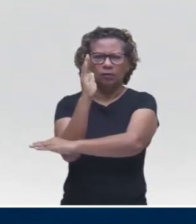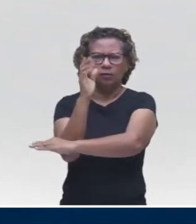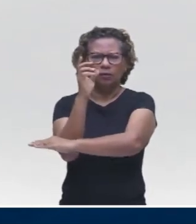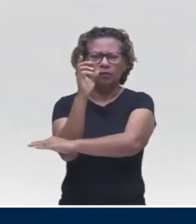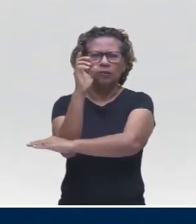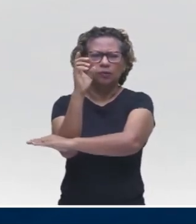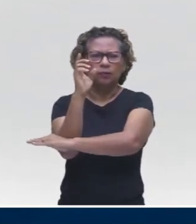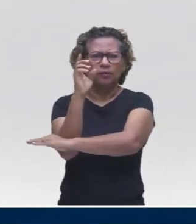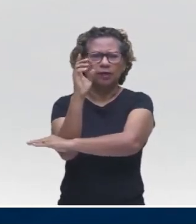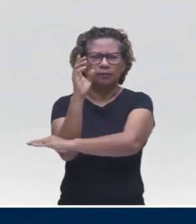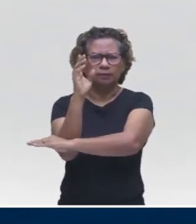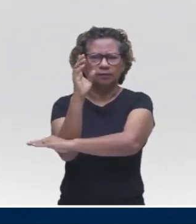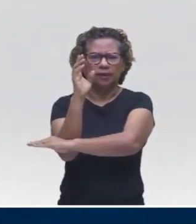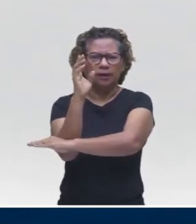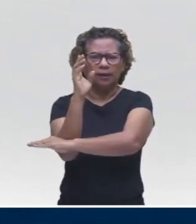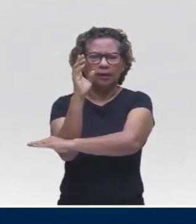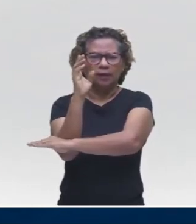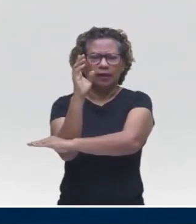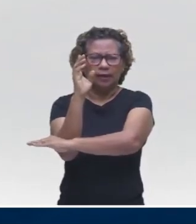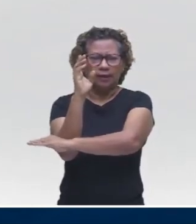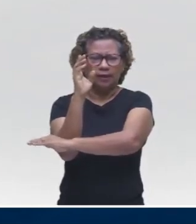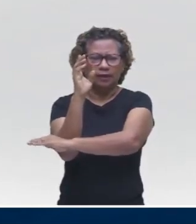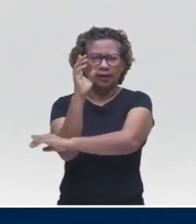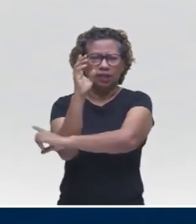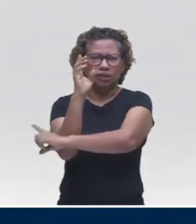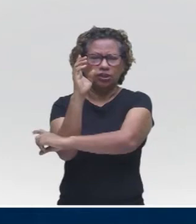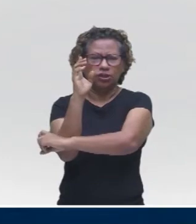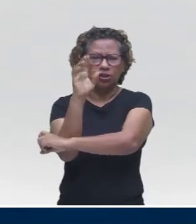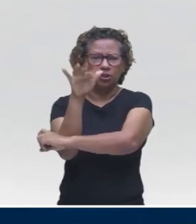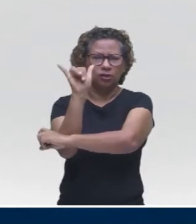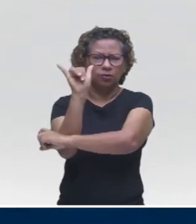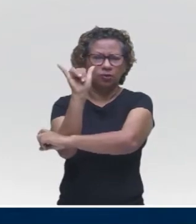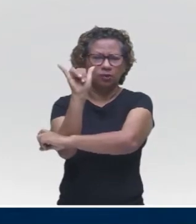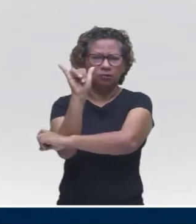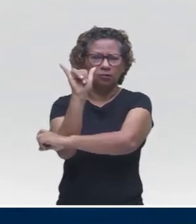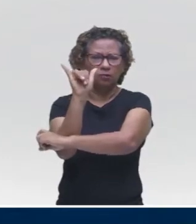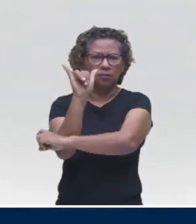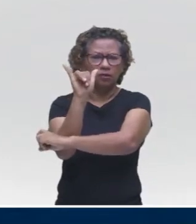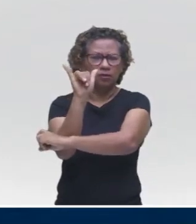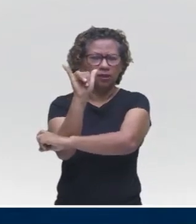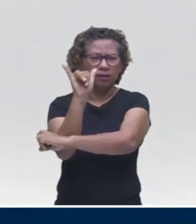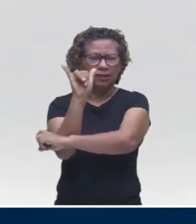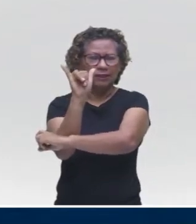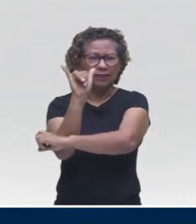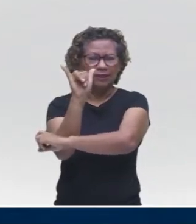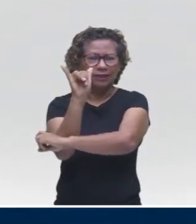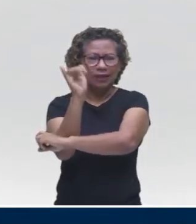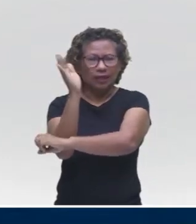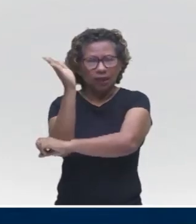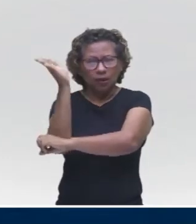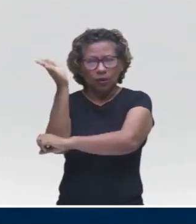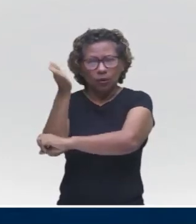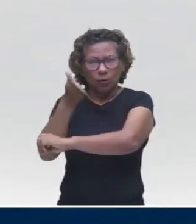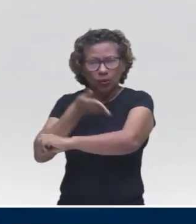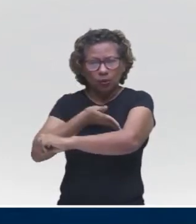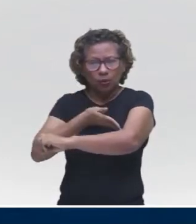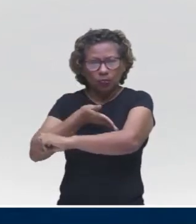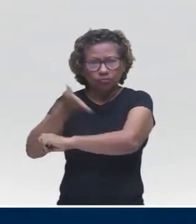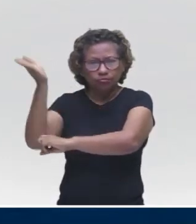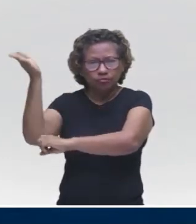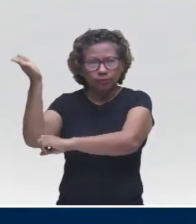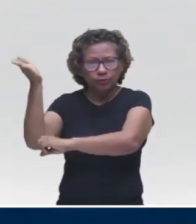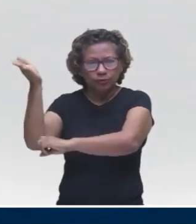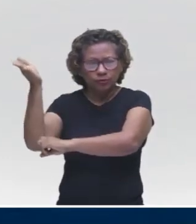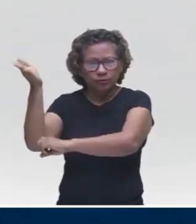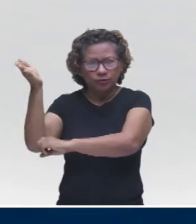na cartela. A tua reta cortou aqui. Suponha que isso aqui seja a nossa